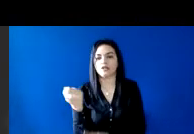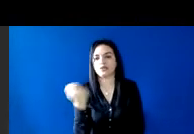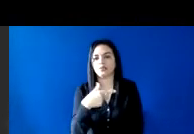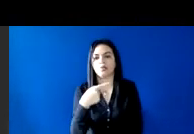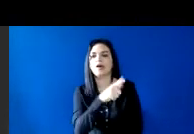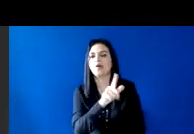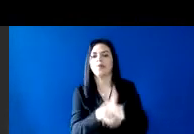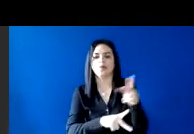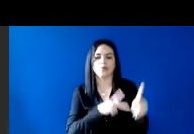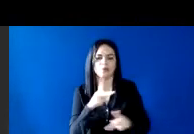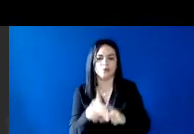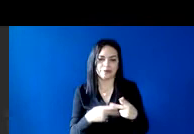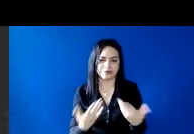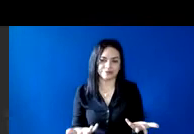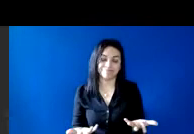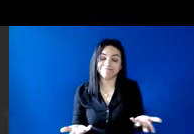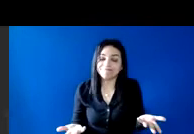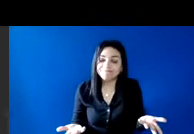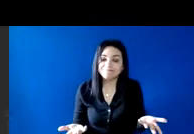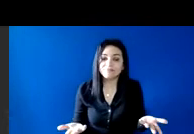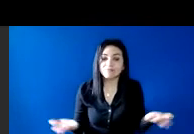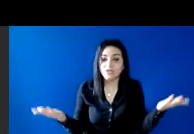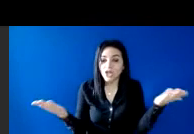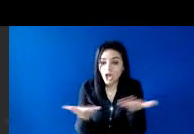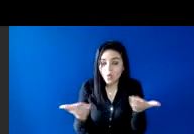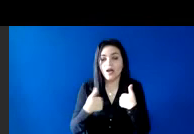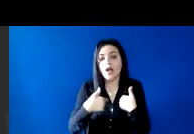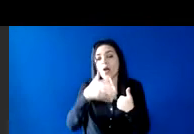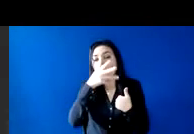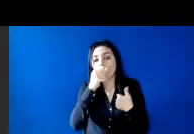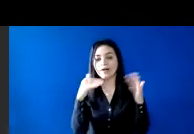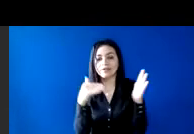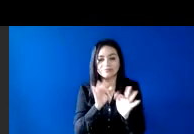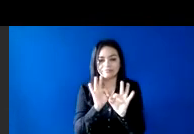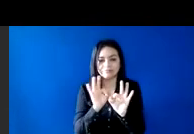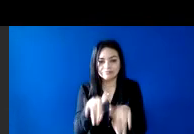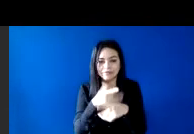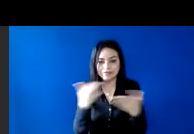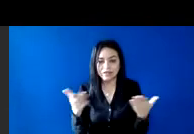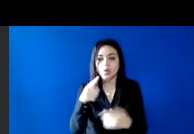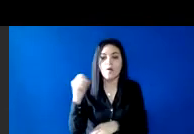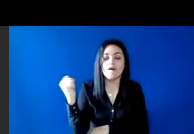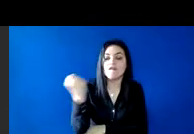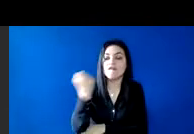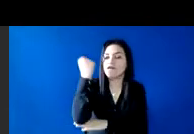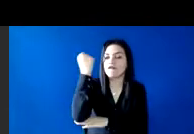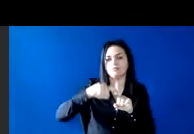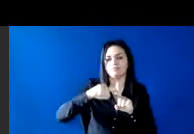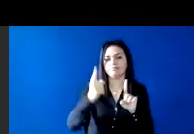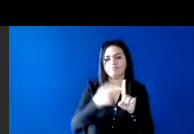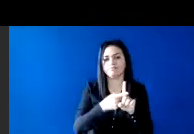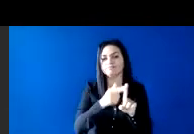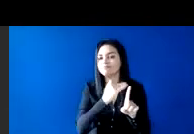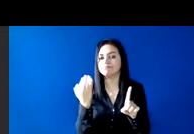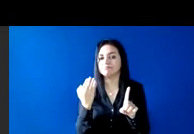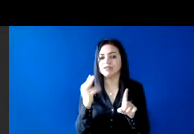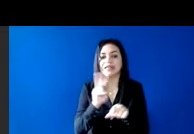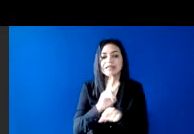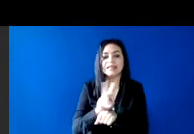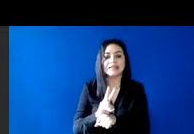população. Tá, aí já vou terminando, tá? O agravamento da morte materna na vigência